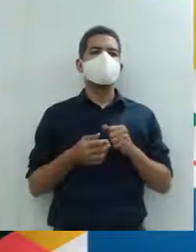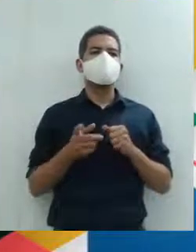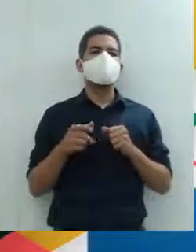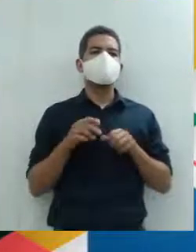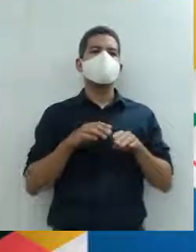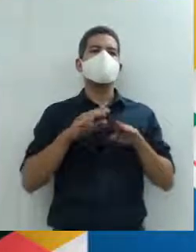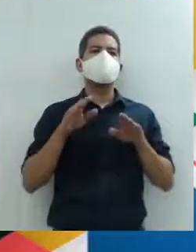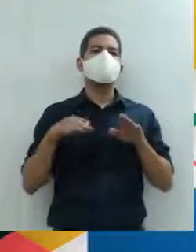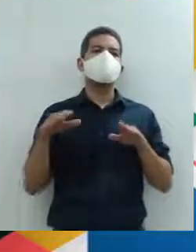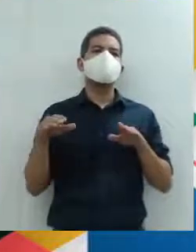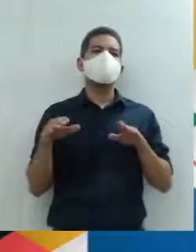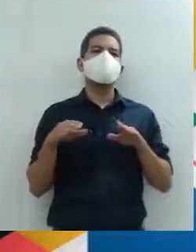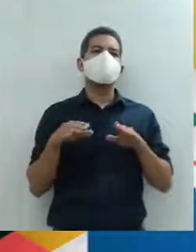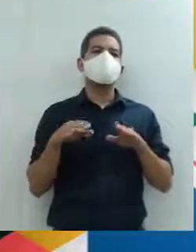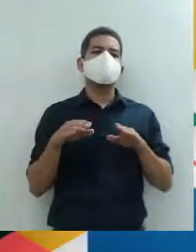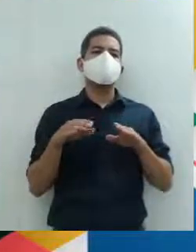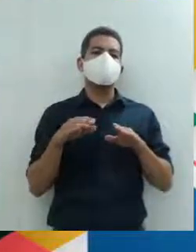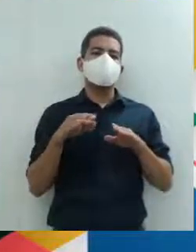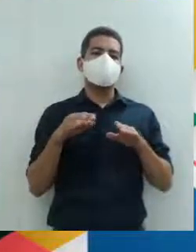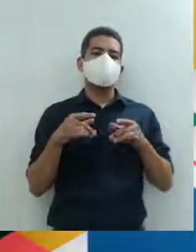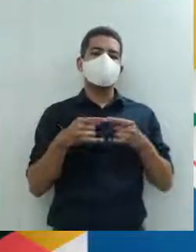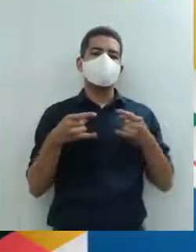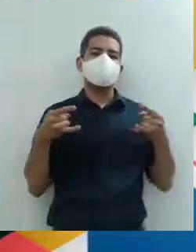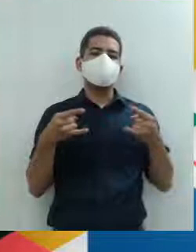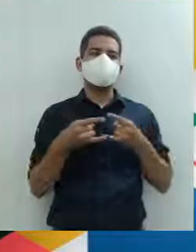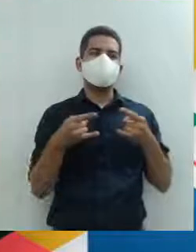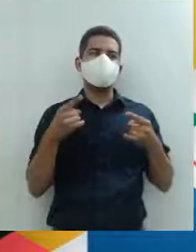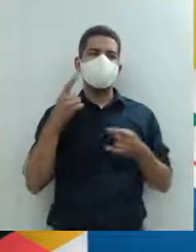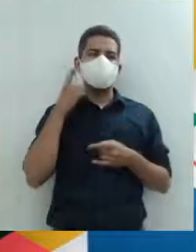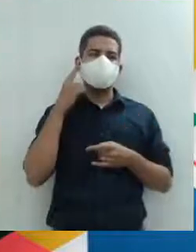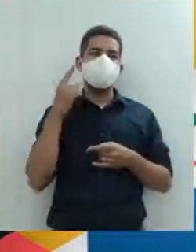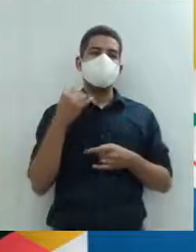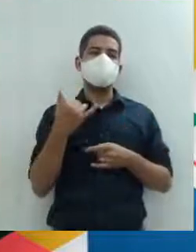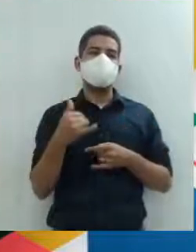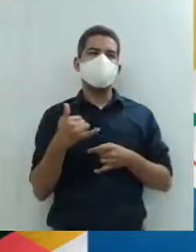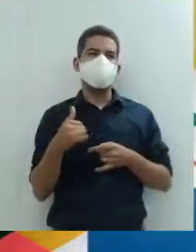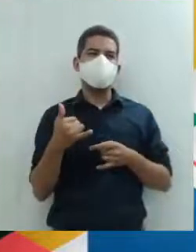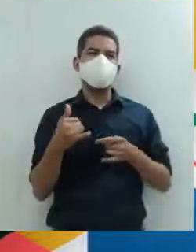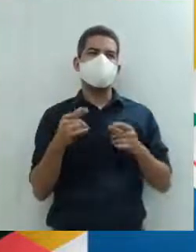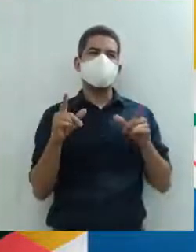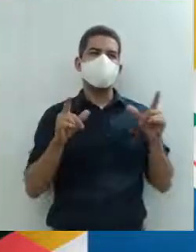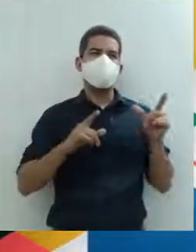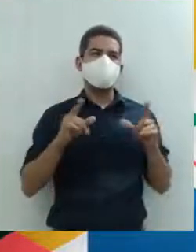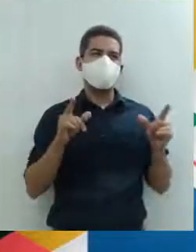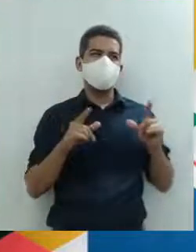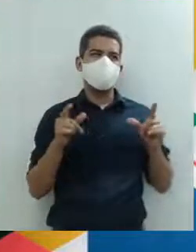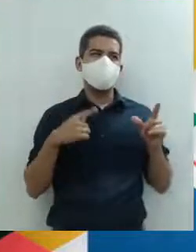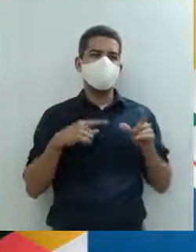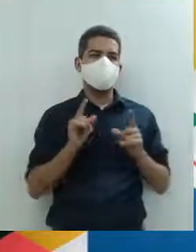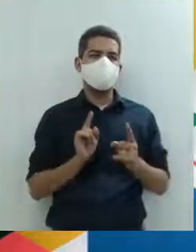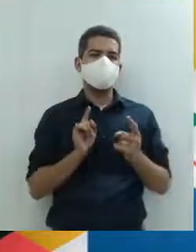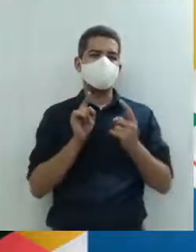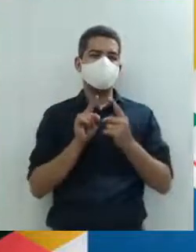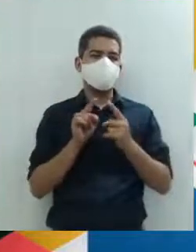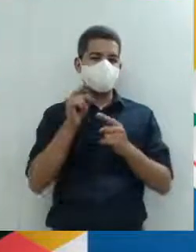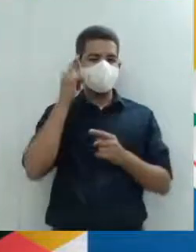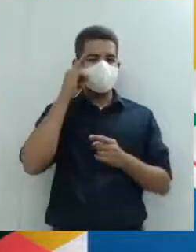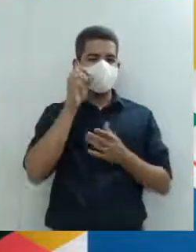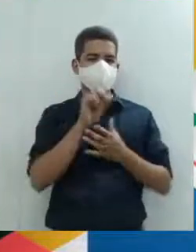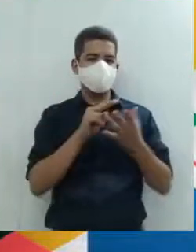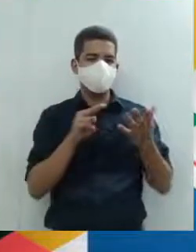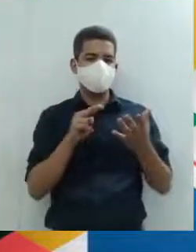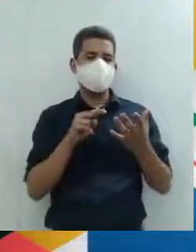eletromagnéticas. Ou seja, as ondas que fazem os celulares funcionar, as TV funcionar, né? A gente chegar aí na tua casa,